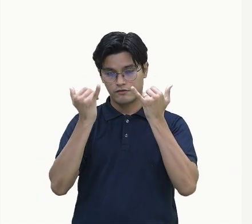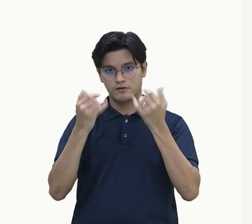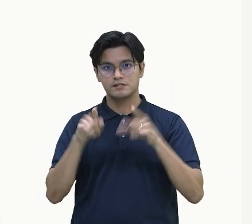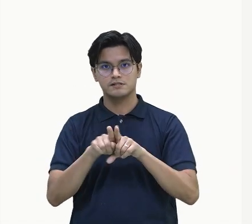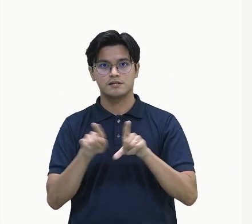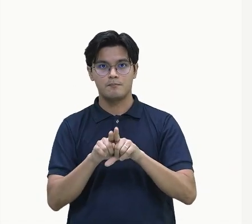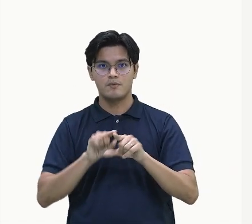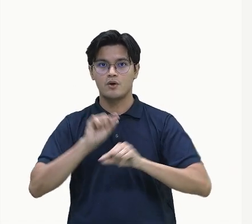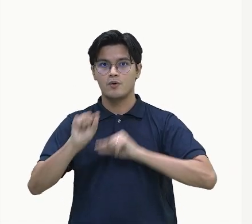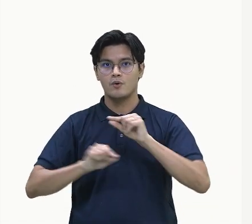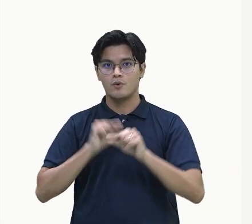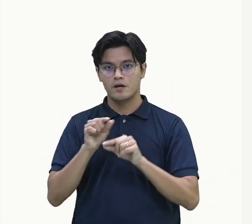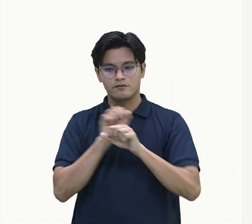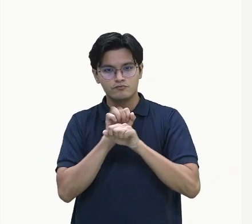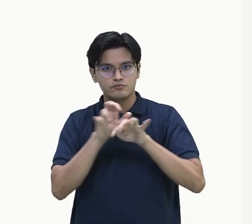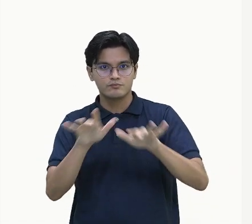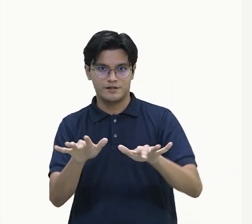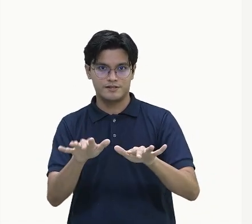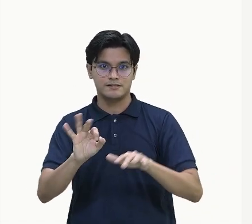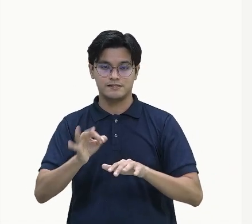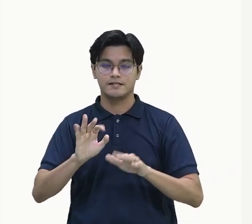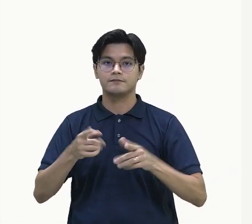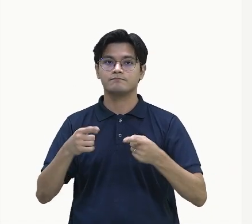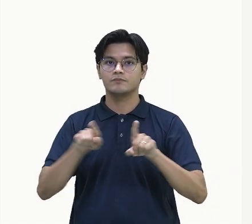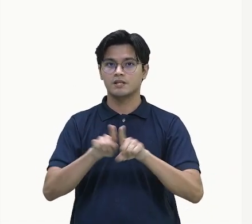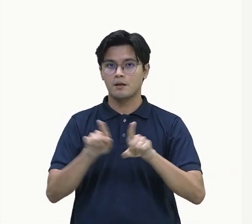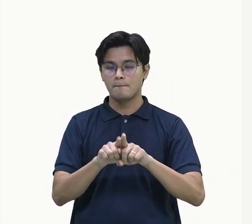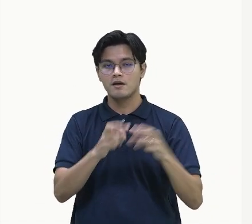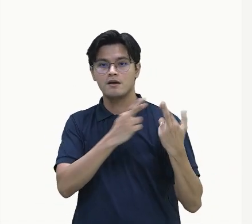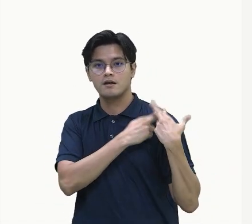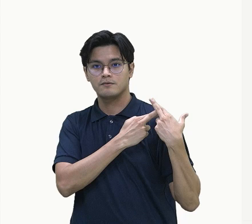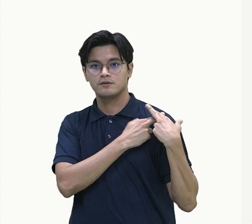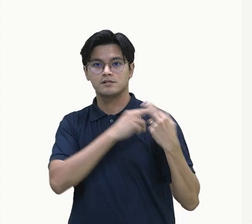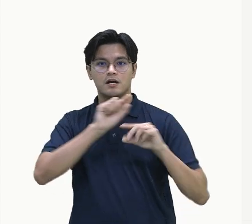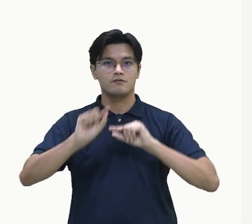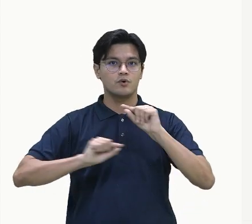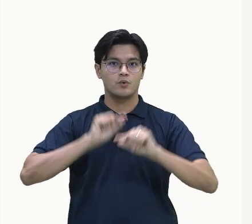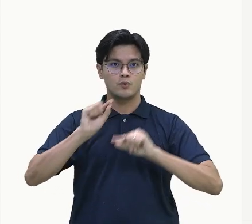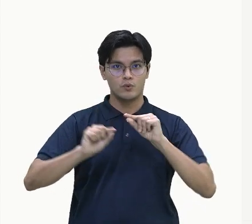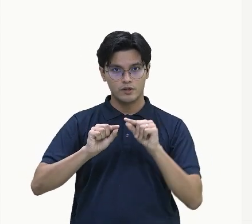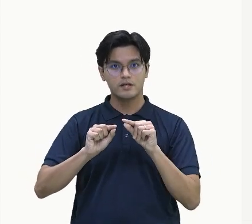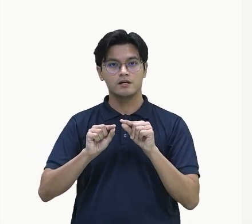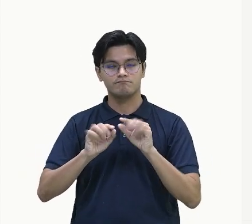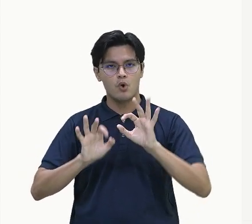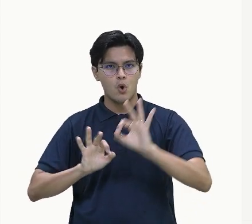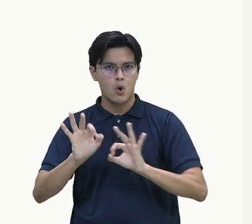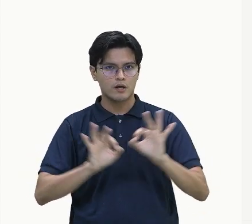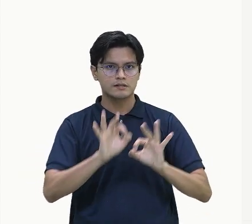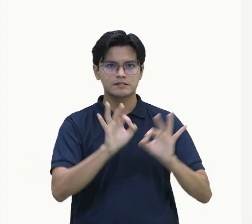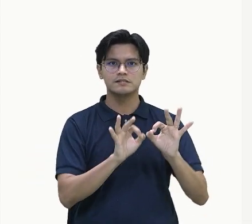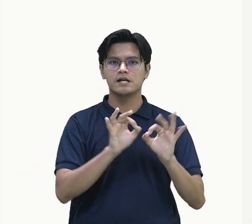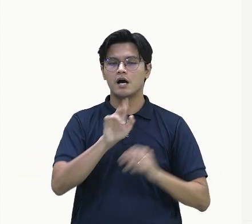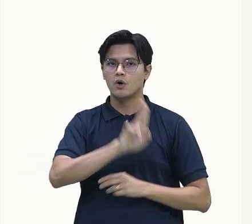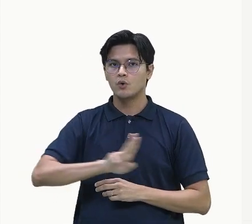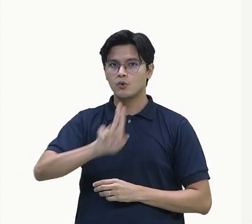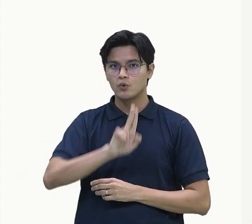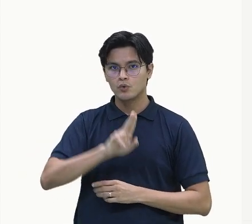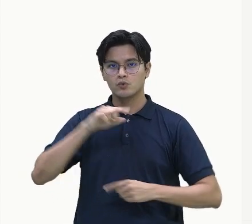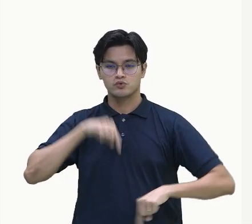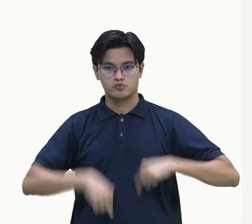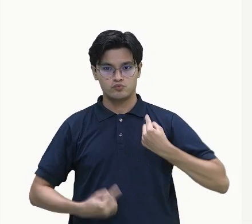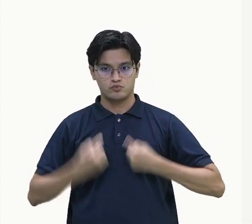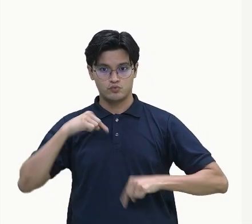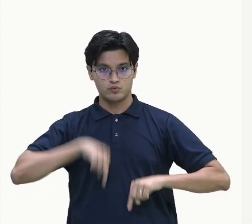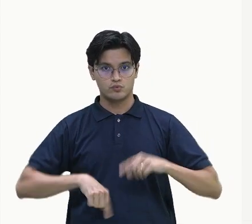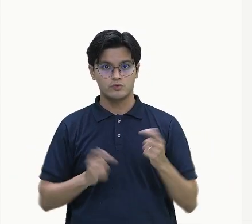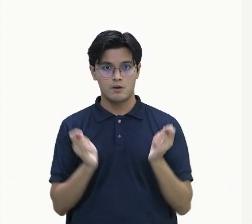E ele é o principal responsável por coordenar as funções do organismo, possibilitando a interação entre os